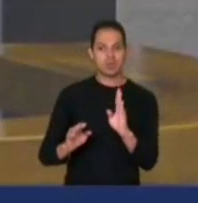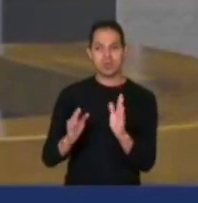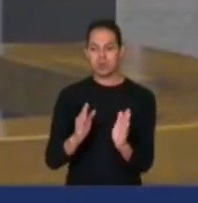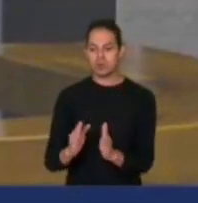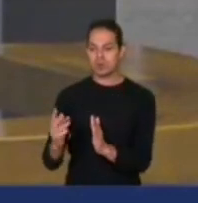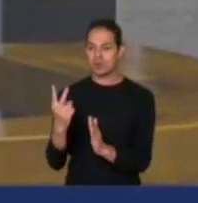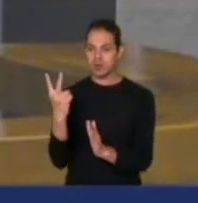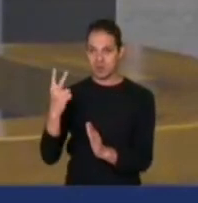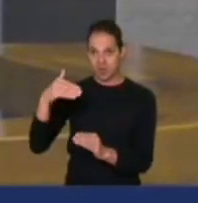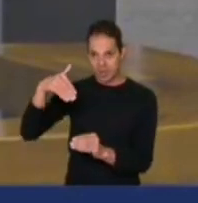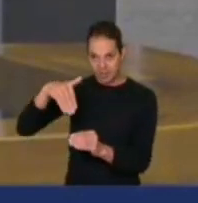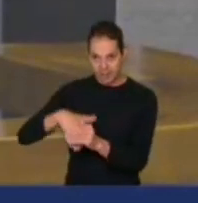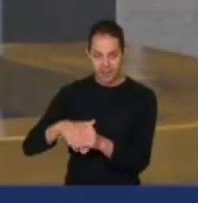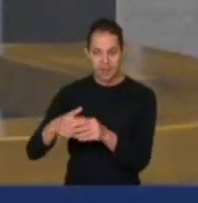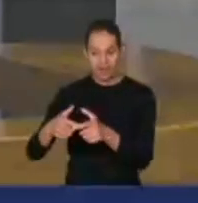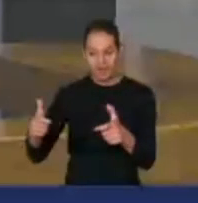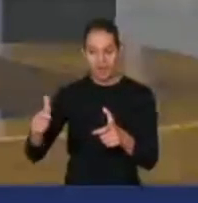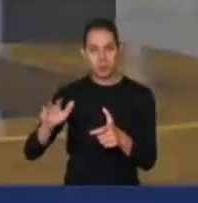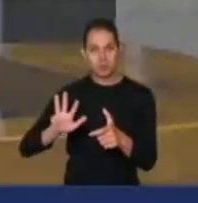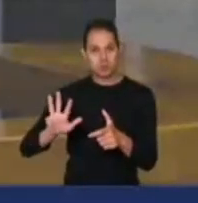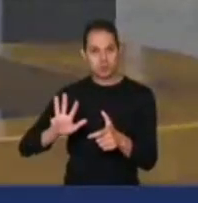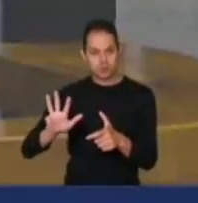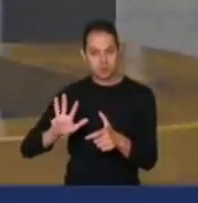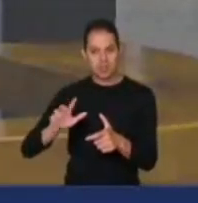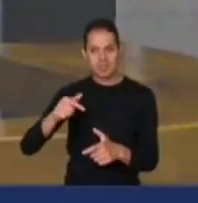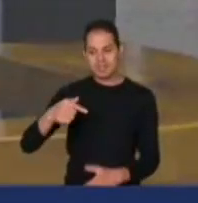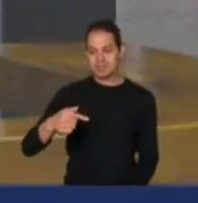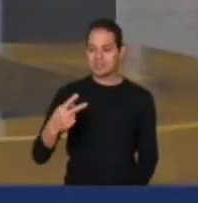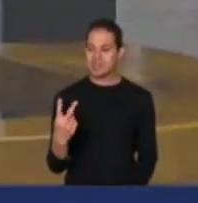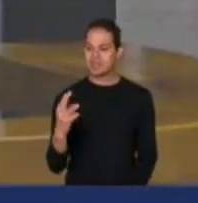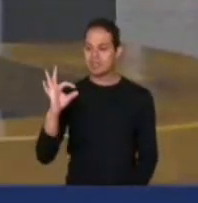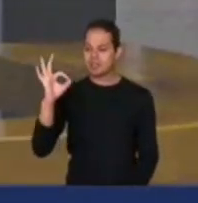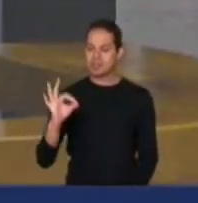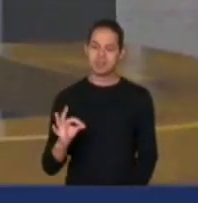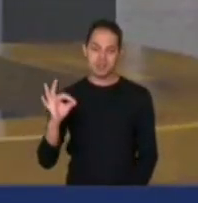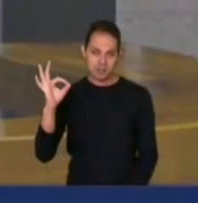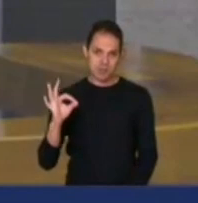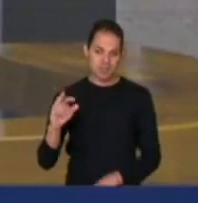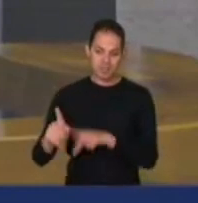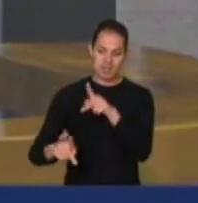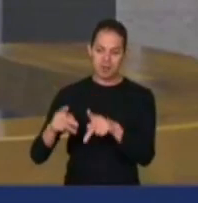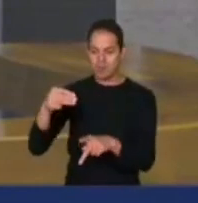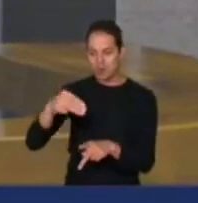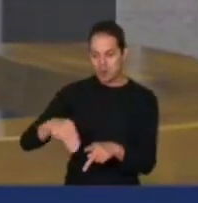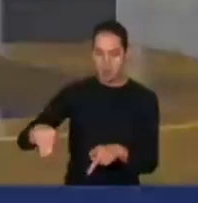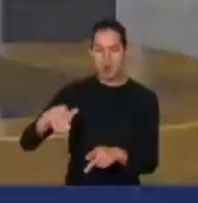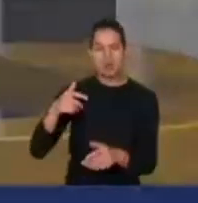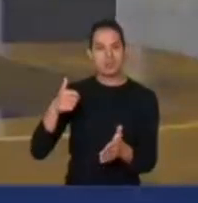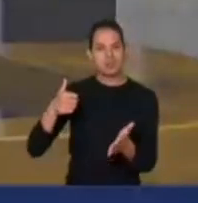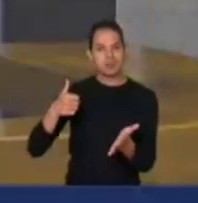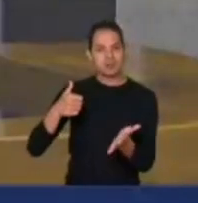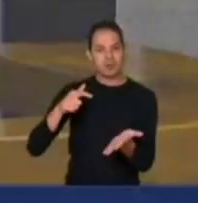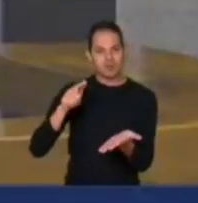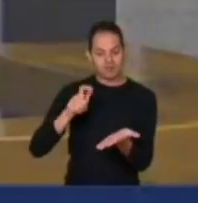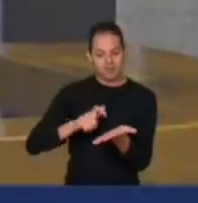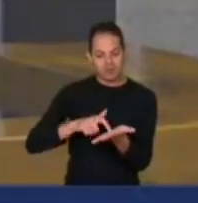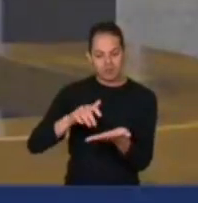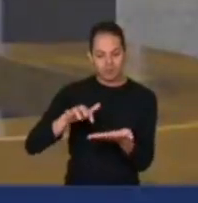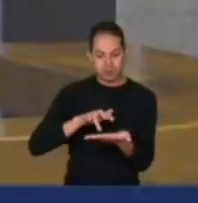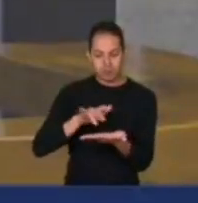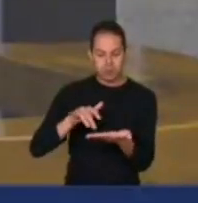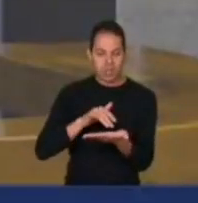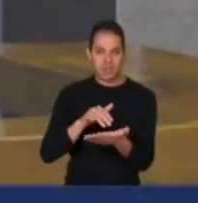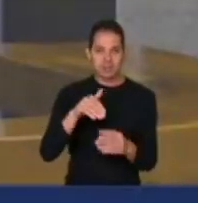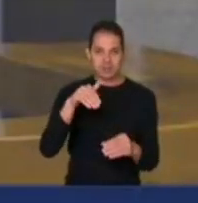votação ao nosso presidente Lula. 72% dos maranhenses disseram sim ao Brasil, disseram sim à democracia